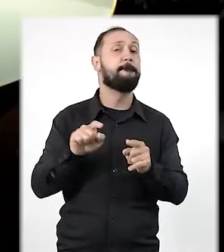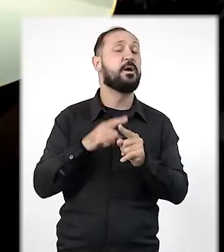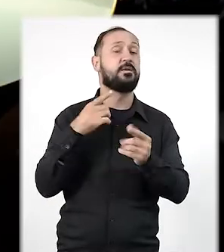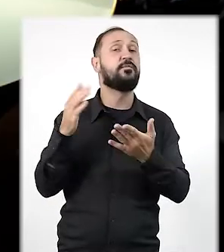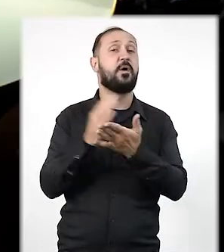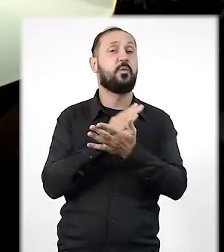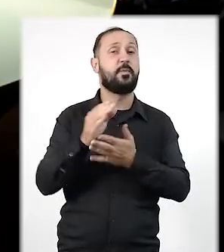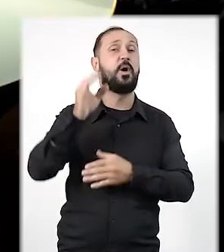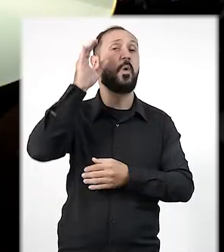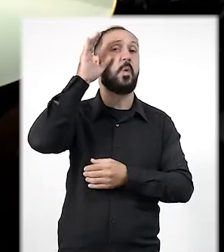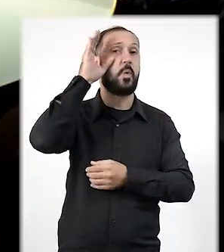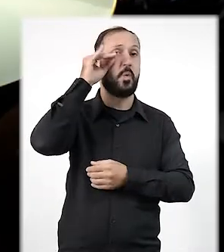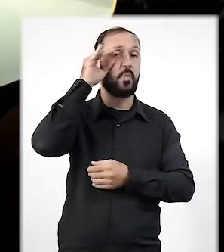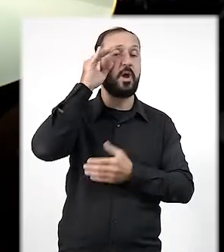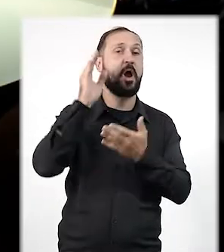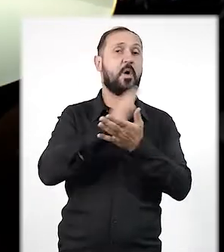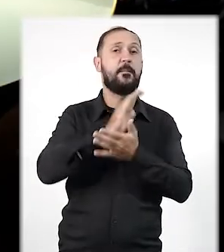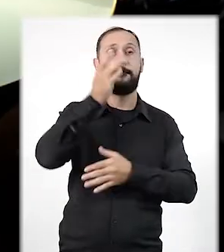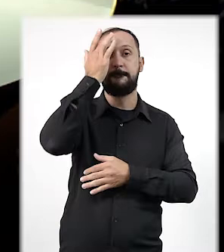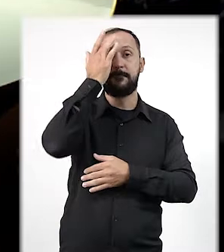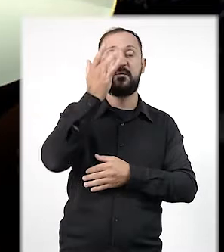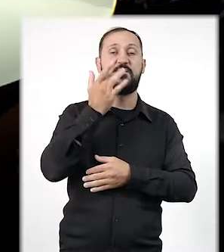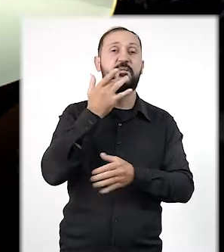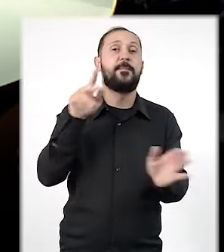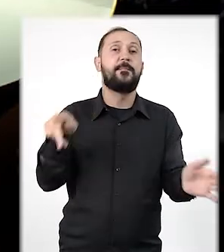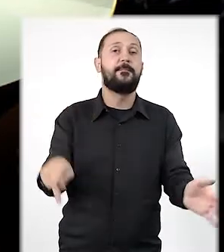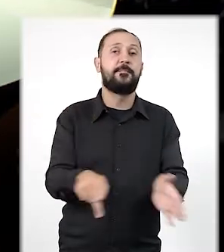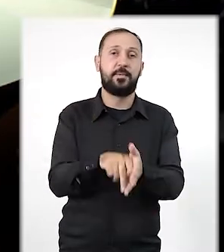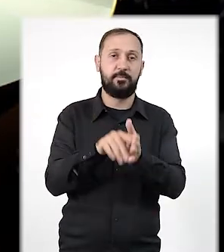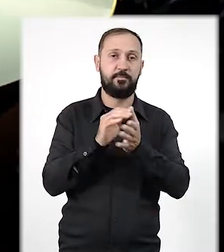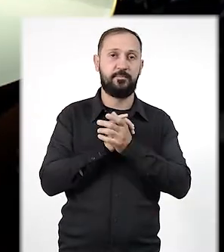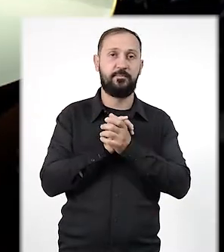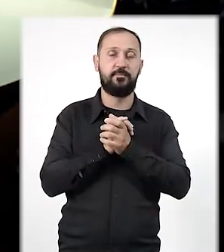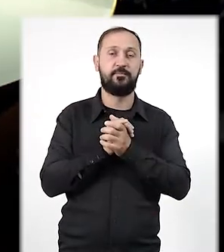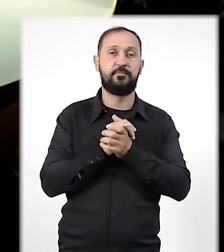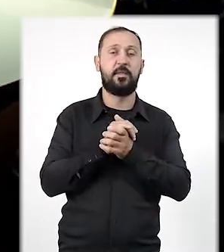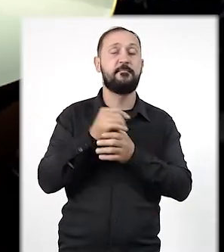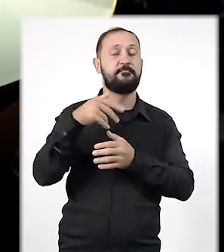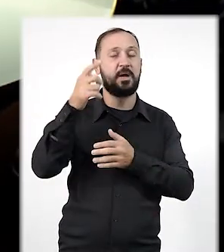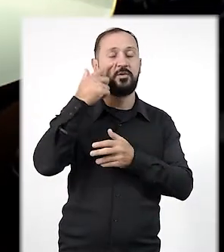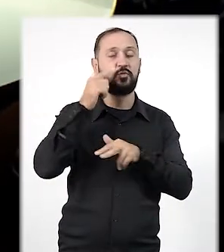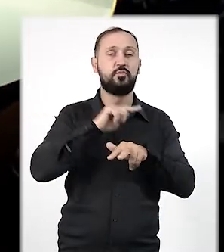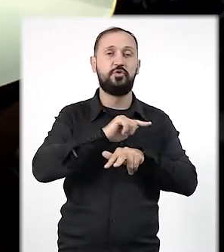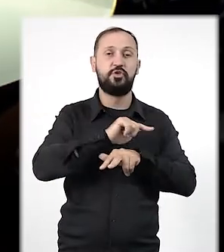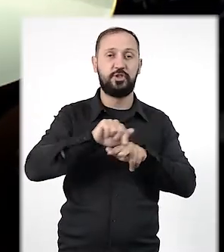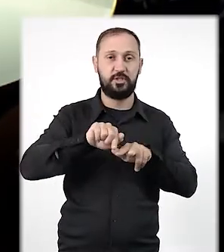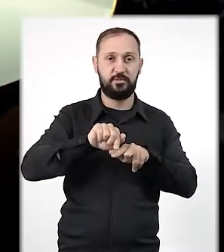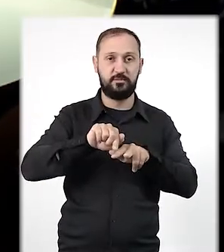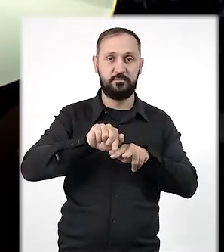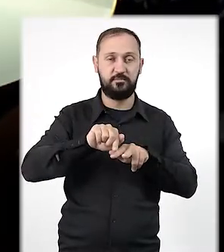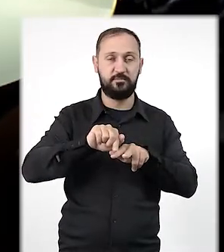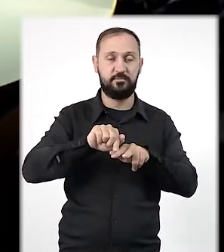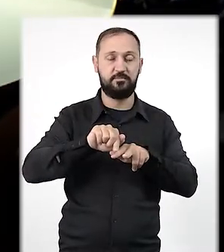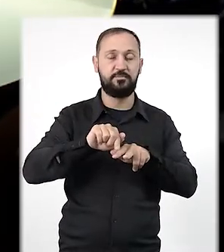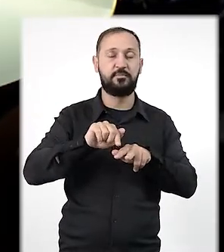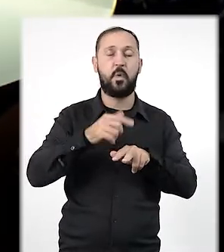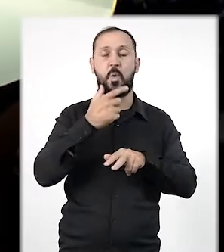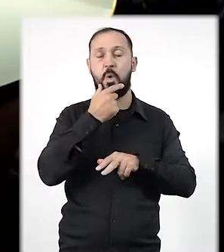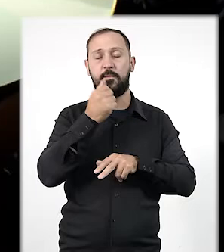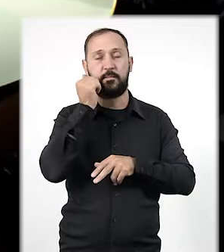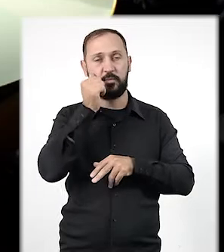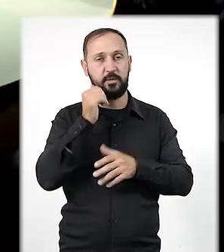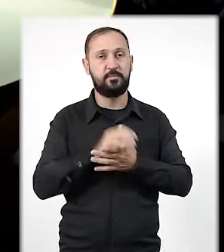encontrou algumas curiosidades com relação a alguns perfis específicos, principalmente com relação a gêneros, né? Homem e